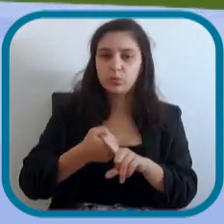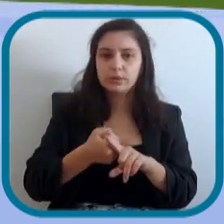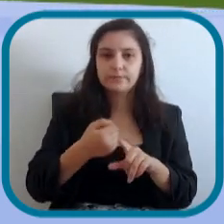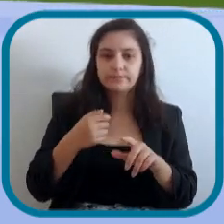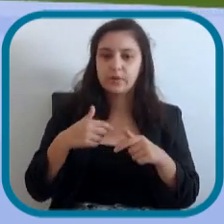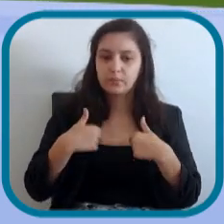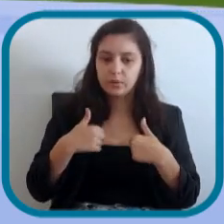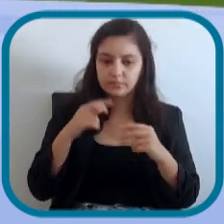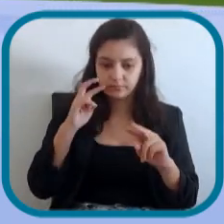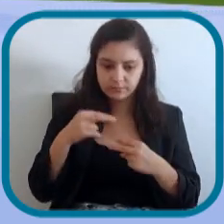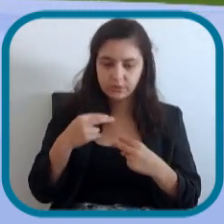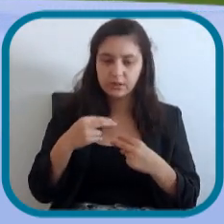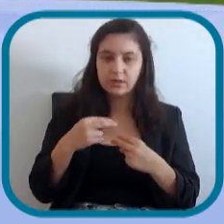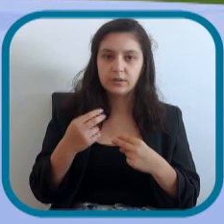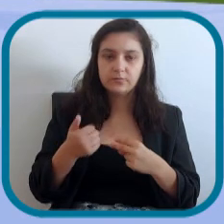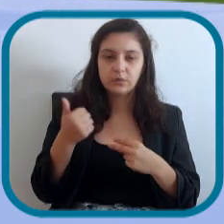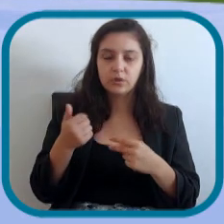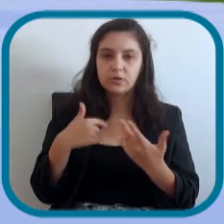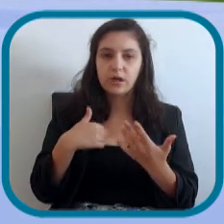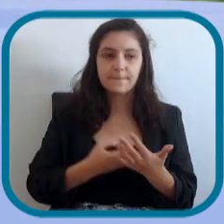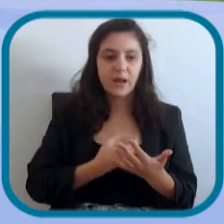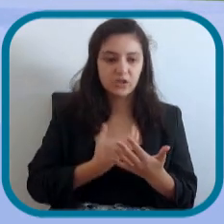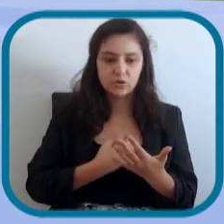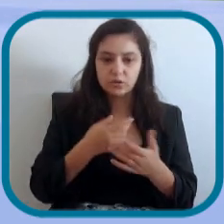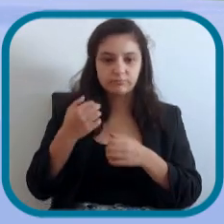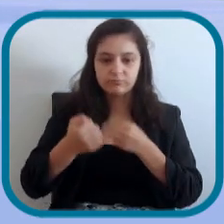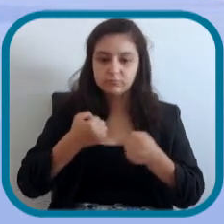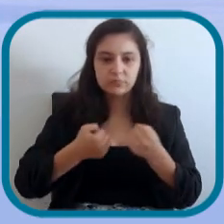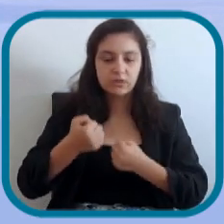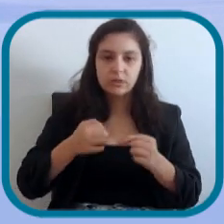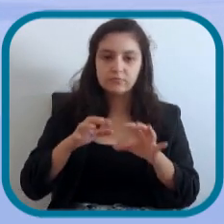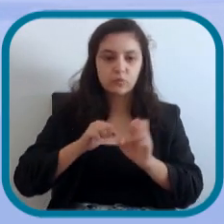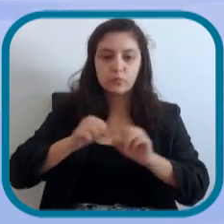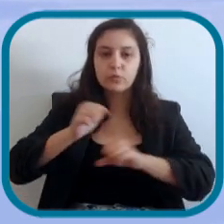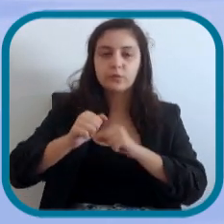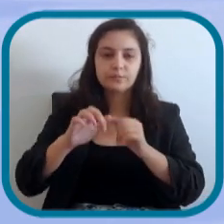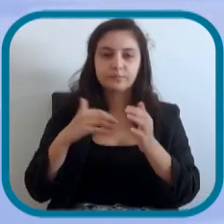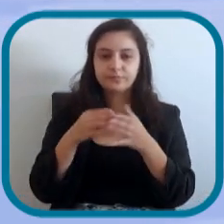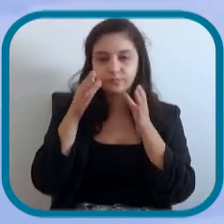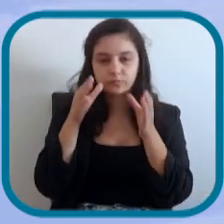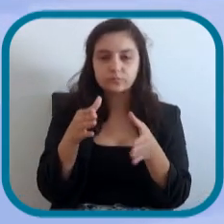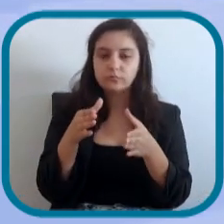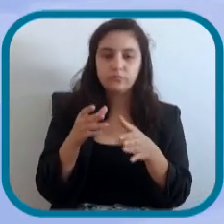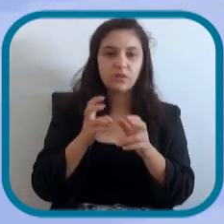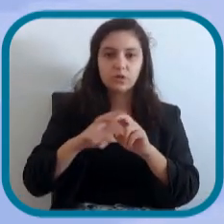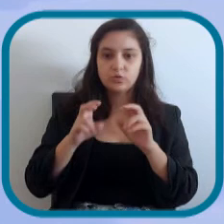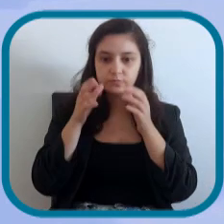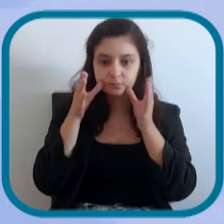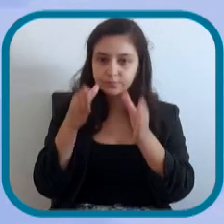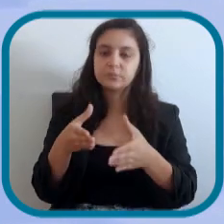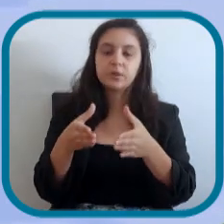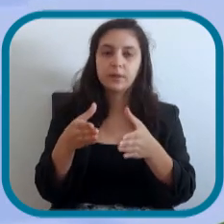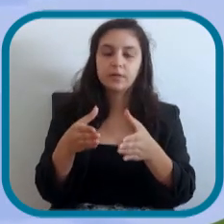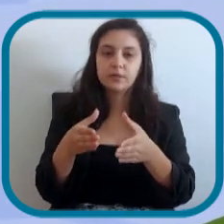constante. Tu próprio conheces-te melhor do que outra pessoa. Procura as tuas paixões, vai correr atrás dessas paixões,